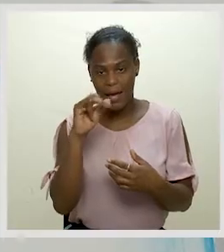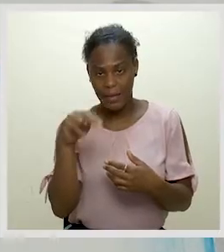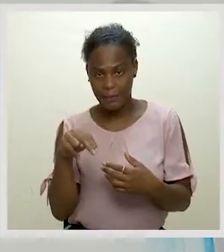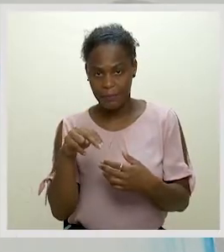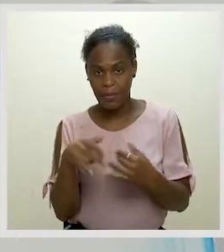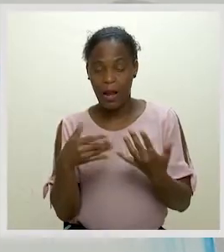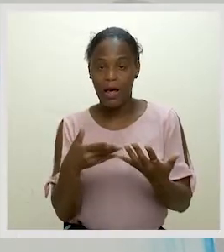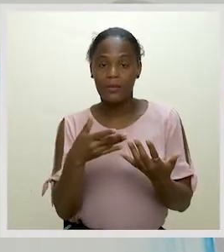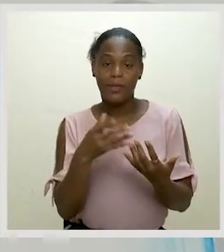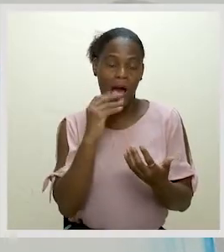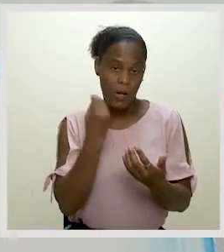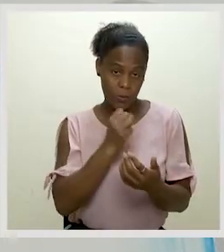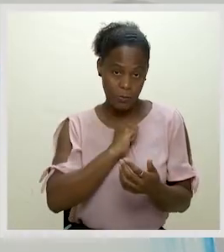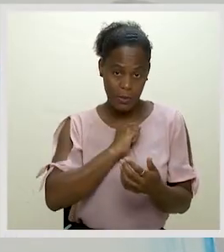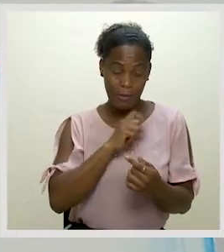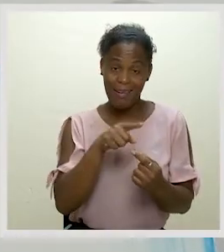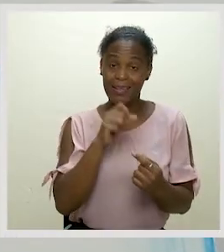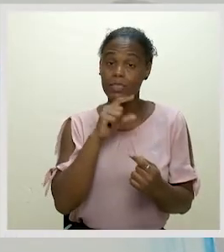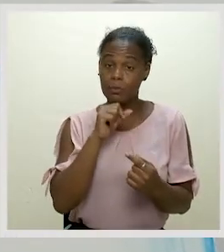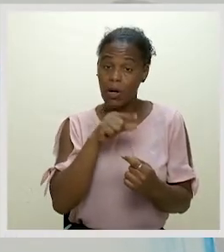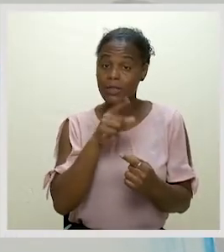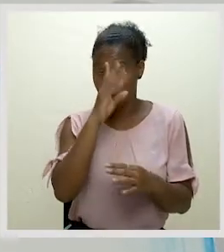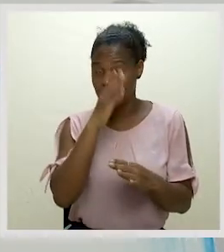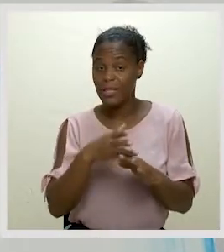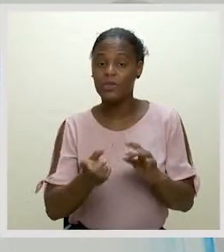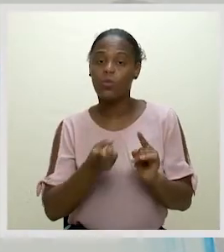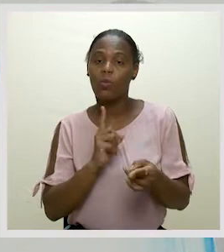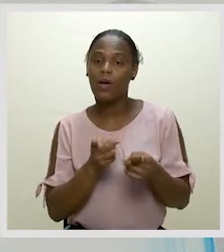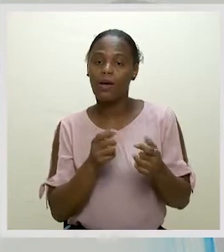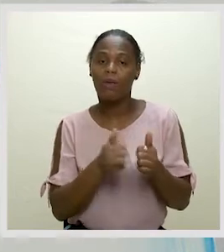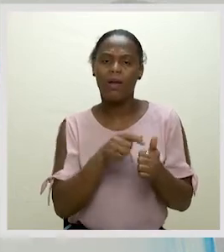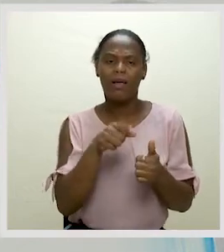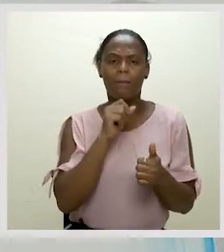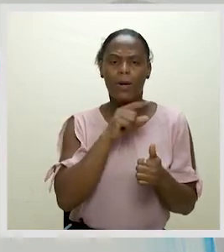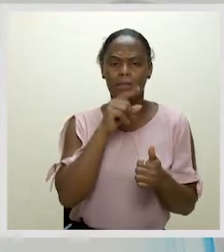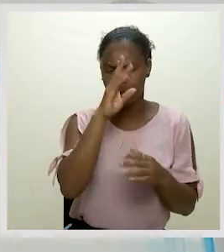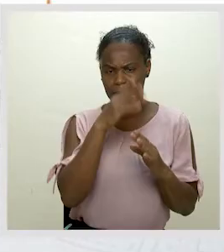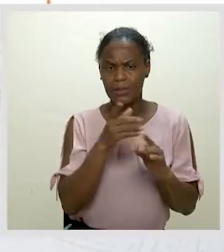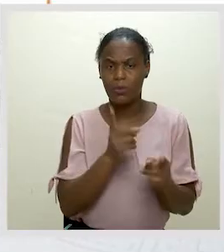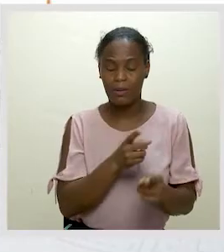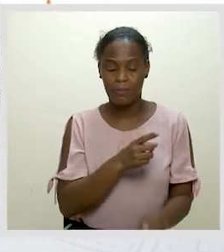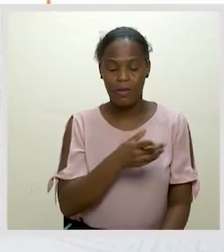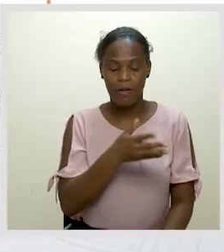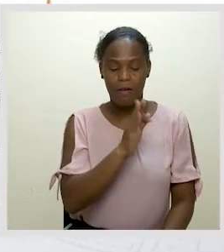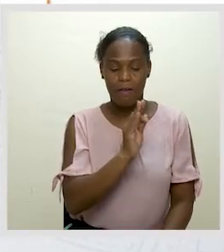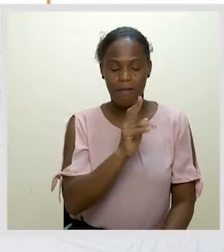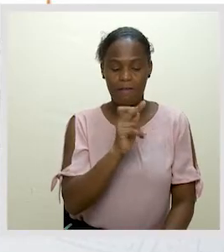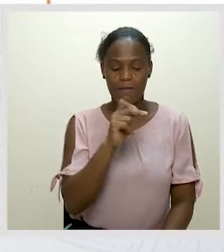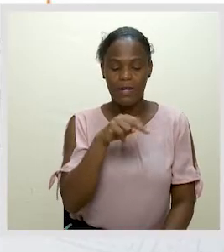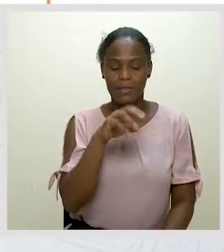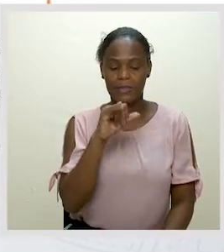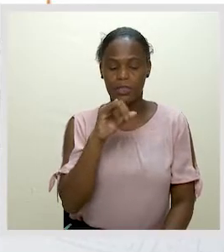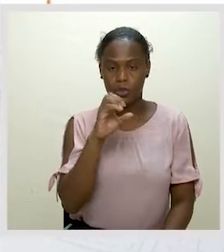minhas caras e meus caros alunos, o que é que aconteceu com essa hipótese. O Francisco Redi,